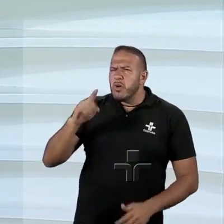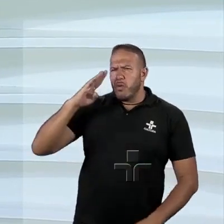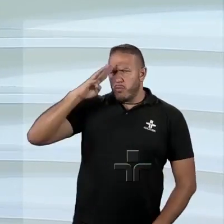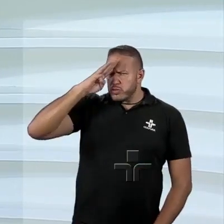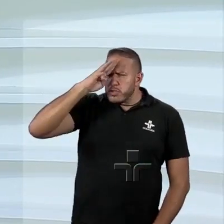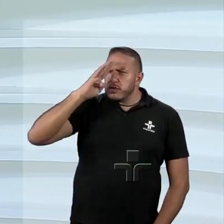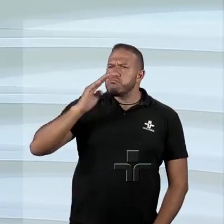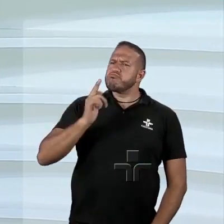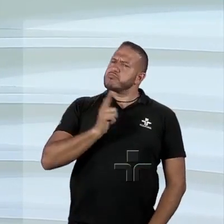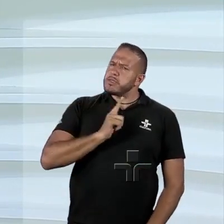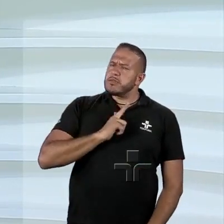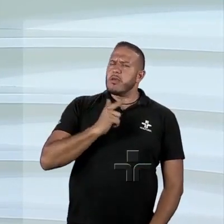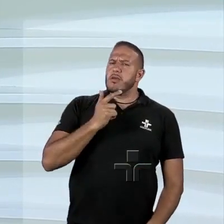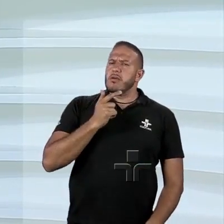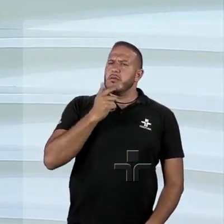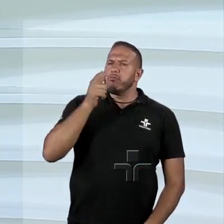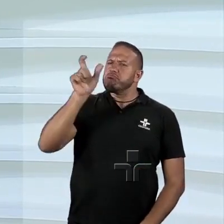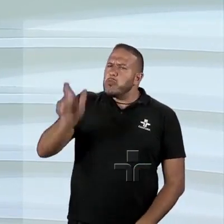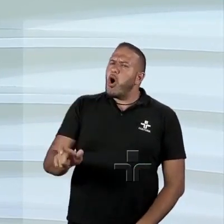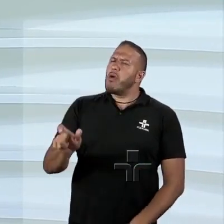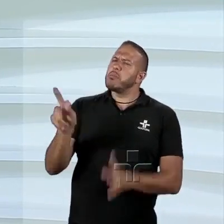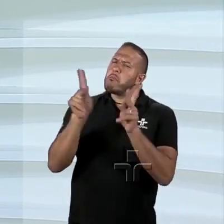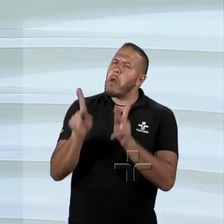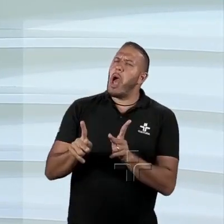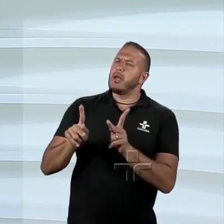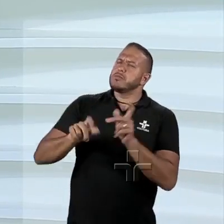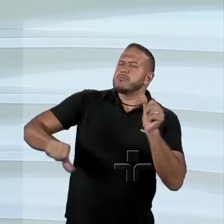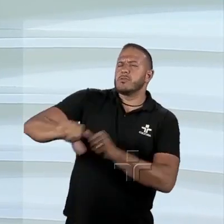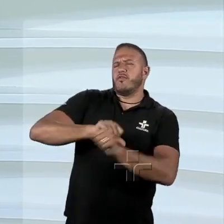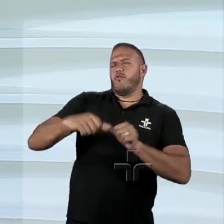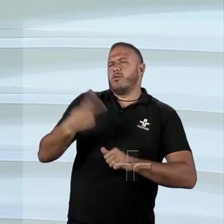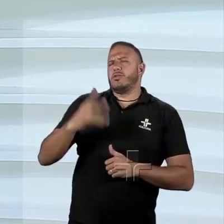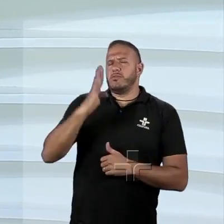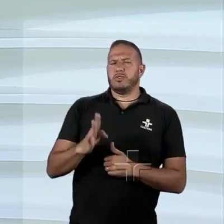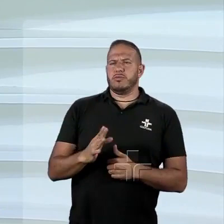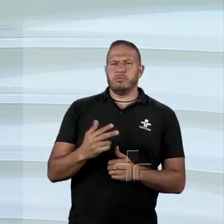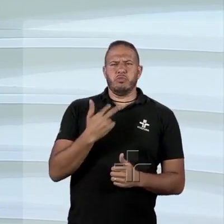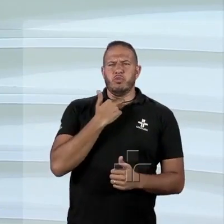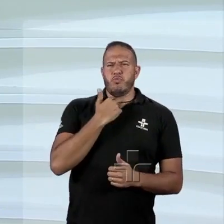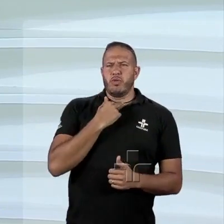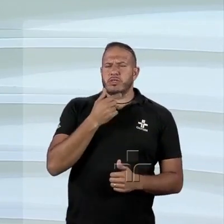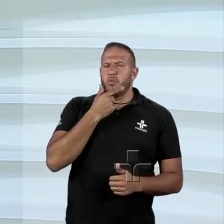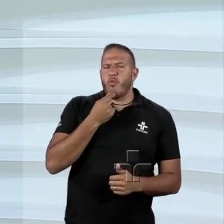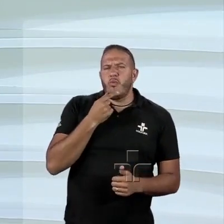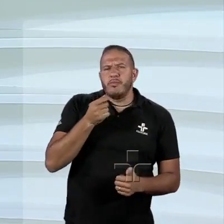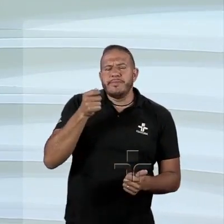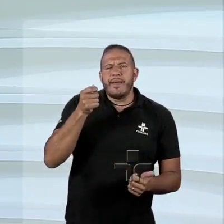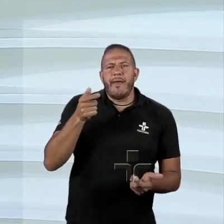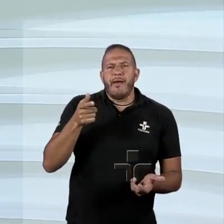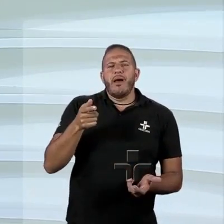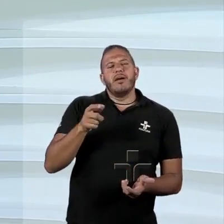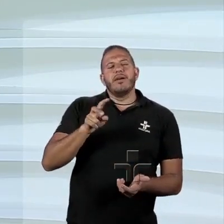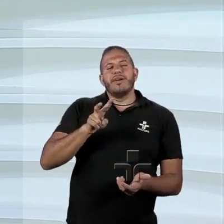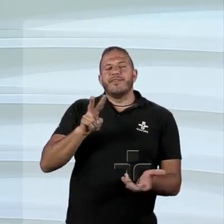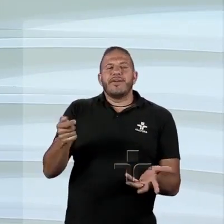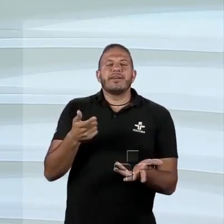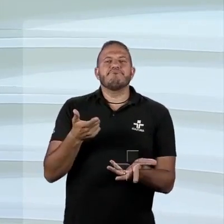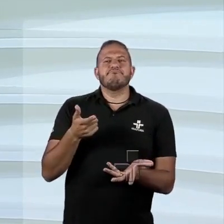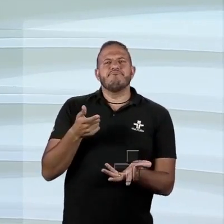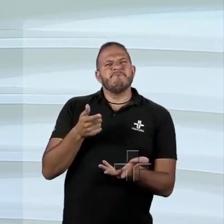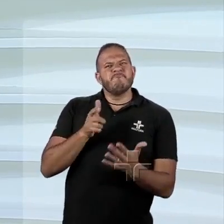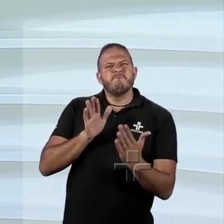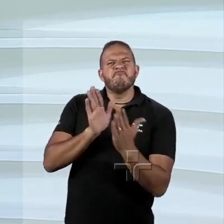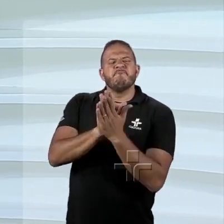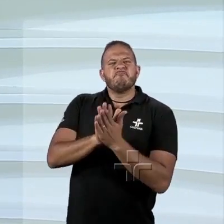ser um homem pacificador e transformador no Brasil. Não pode ser um homem que vai buscar o confronto e